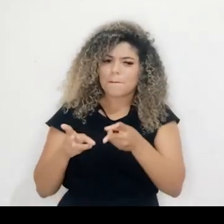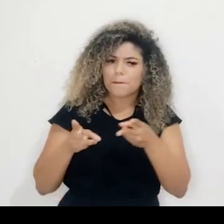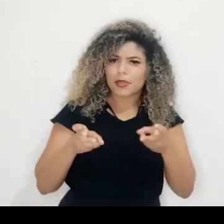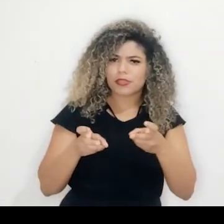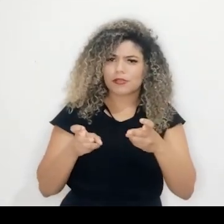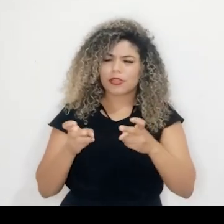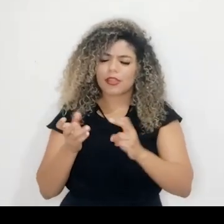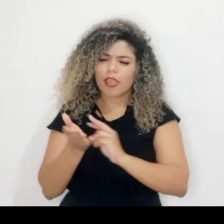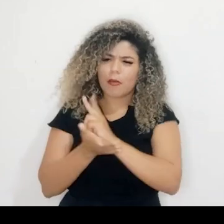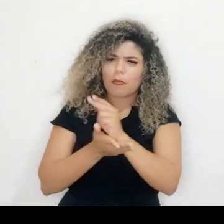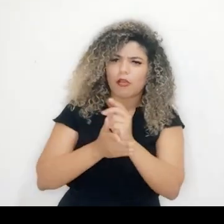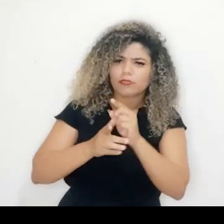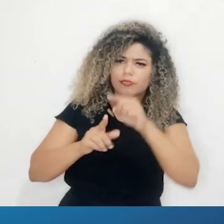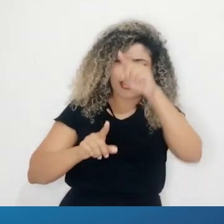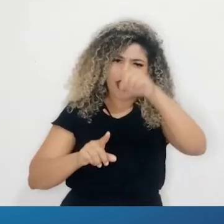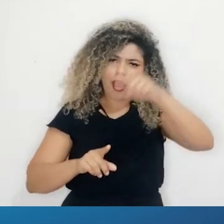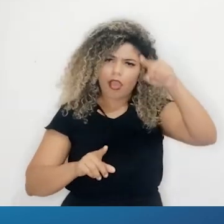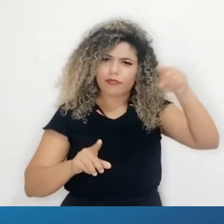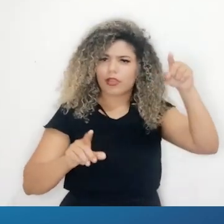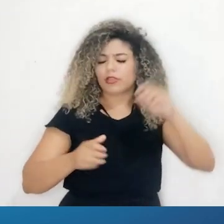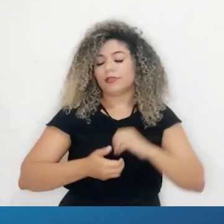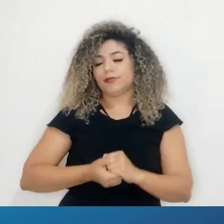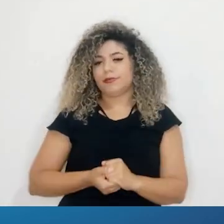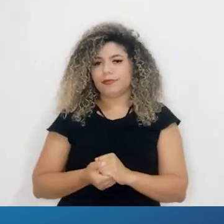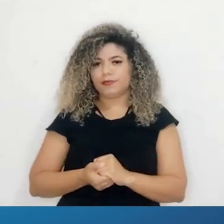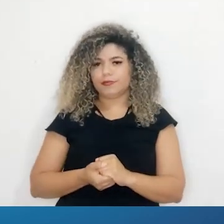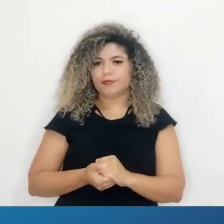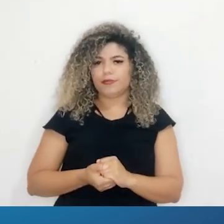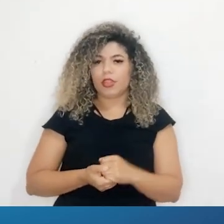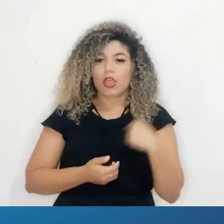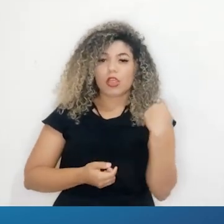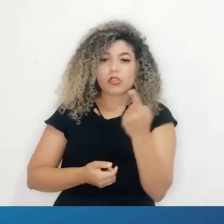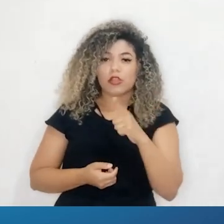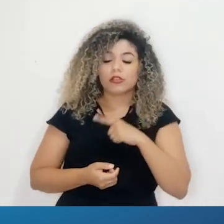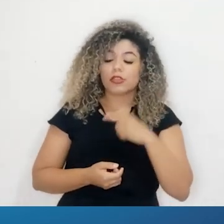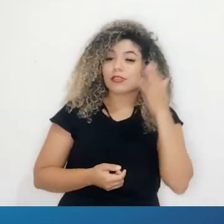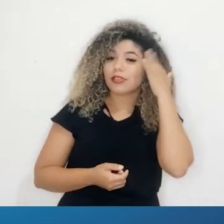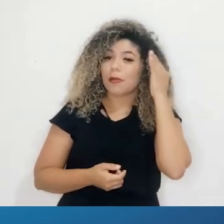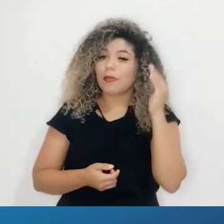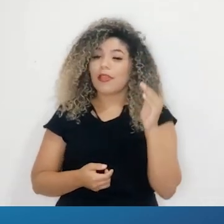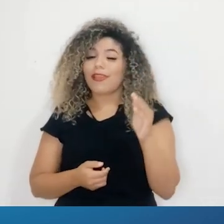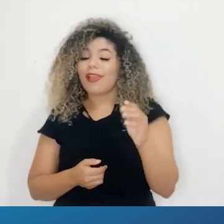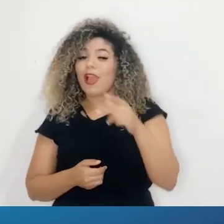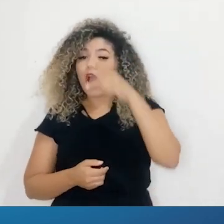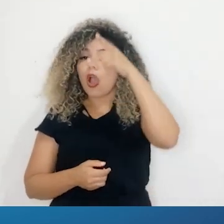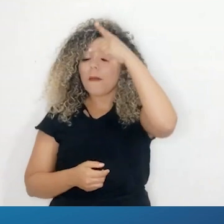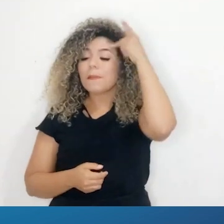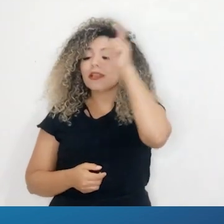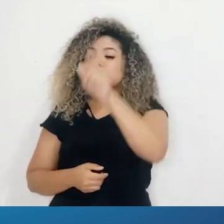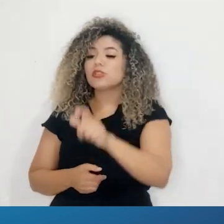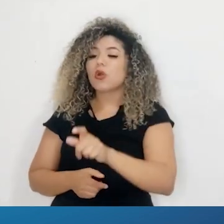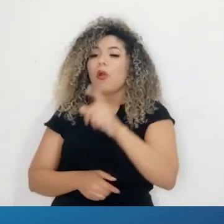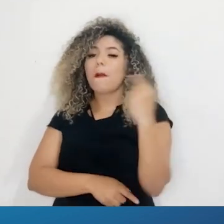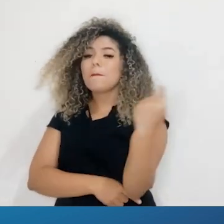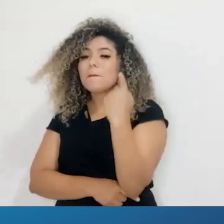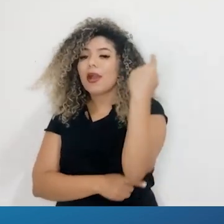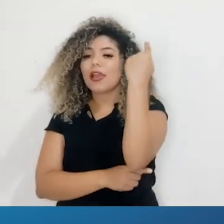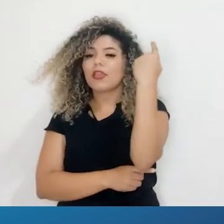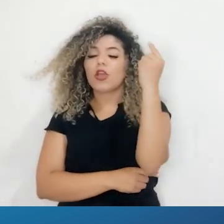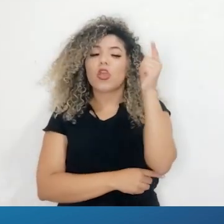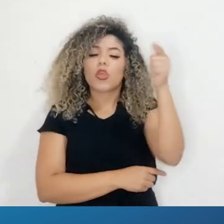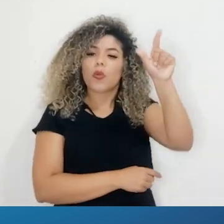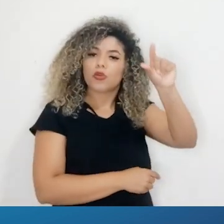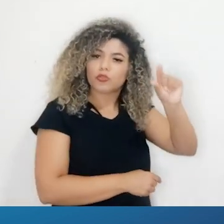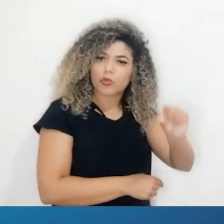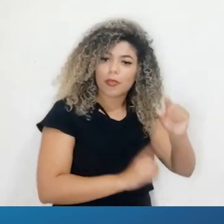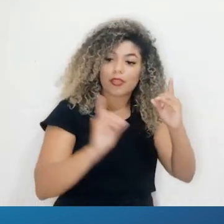mostra a variação dos valores do conjunto então neste caso nós temos que conferir Quem que é o maior e quem que é o menor